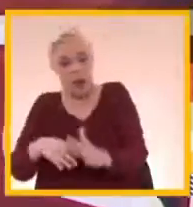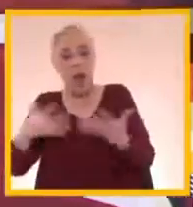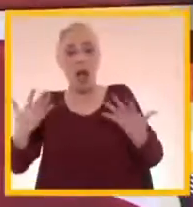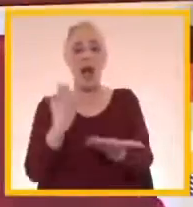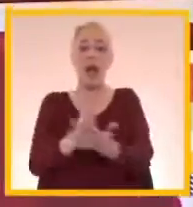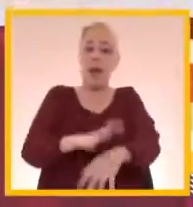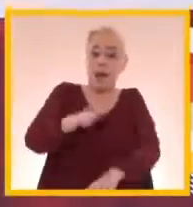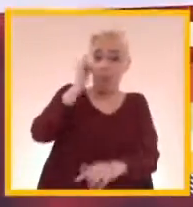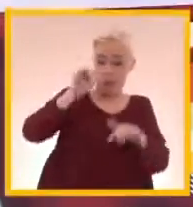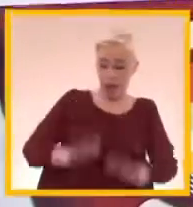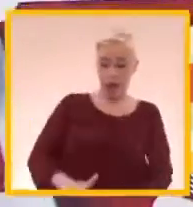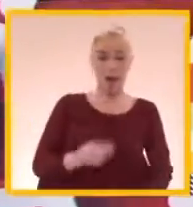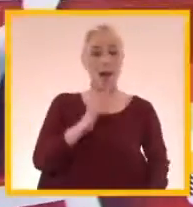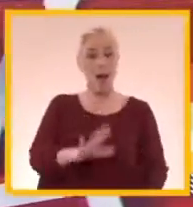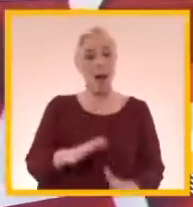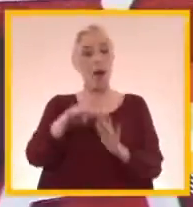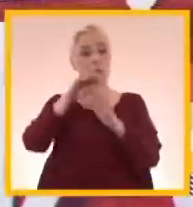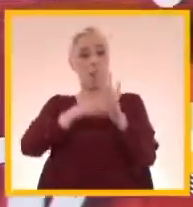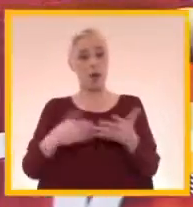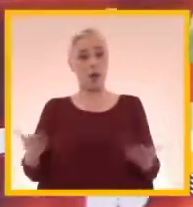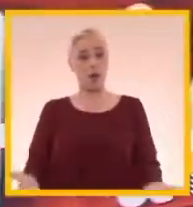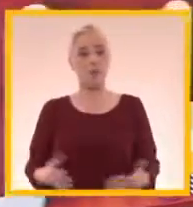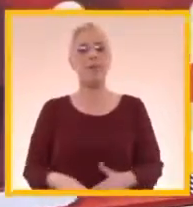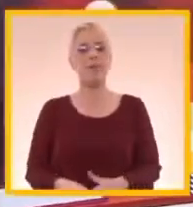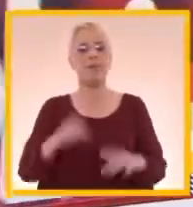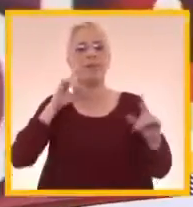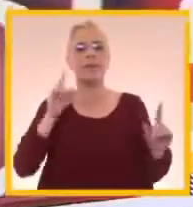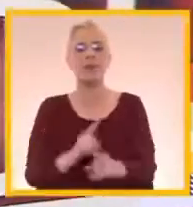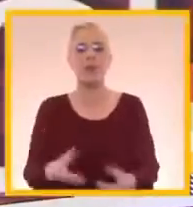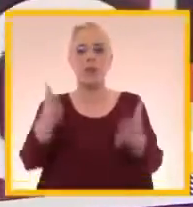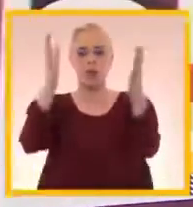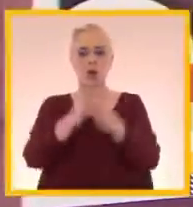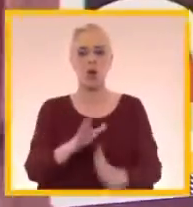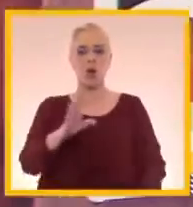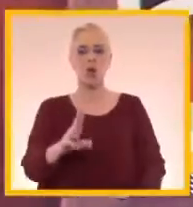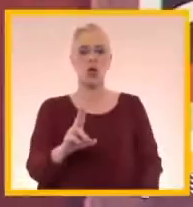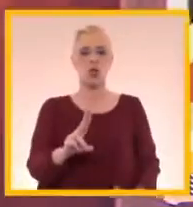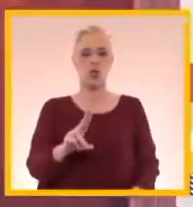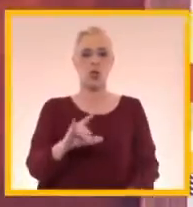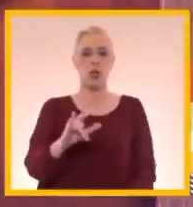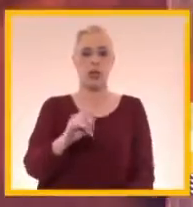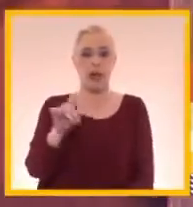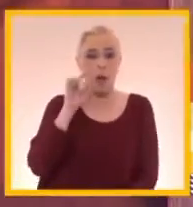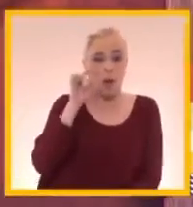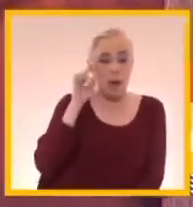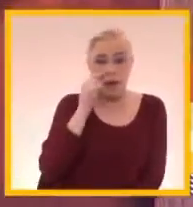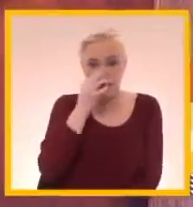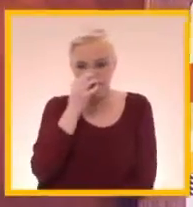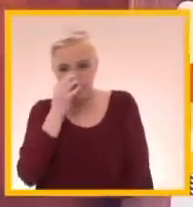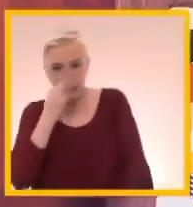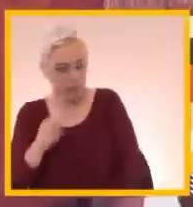connosco até ao meio-dia aqui na SIC, no Olha a SIC. Vamos ter agora música com o Julião.